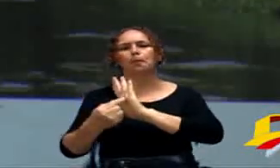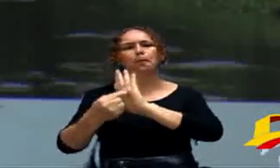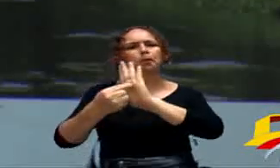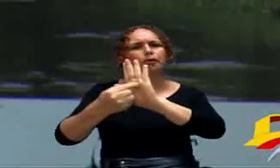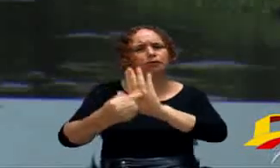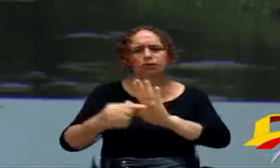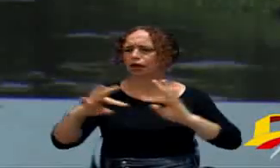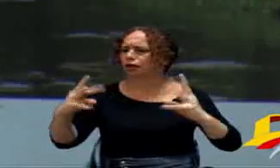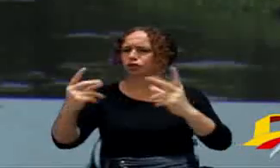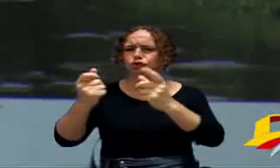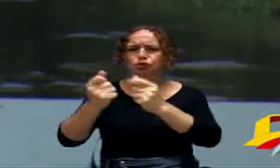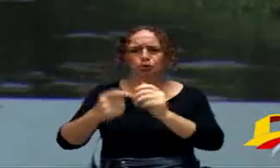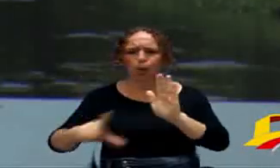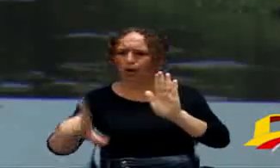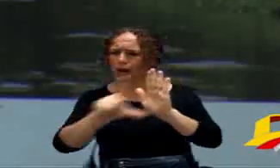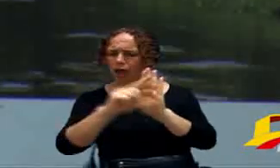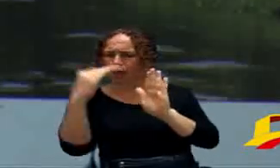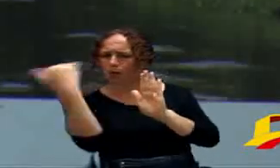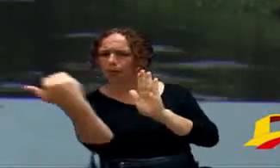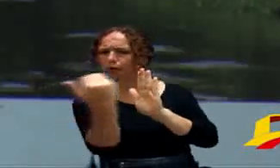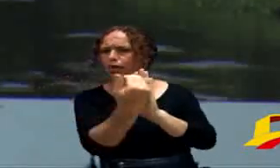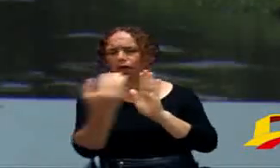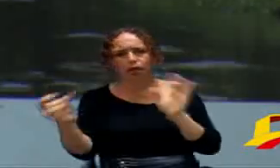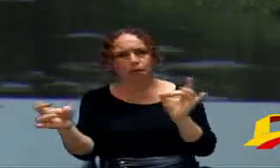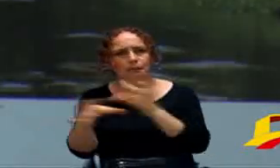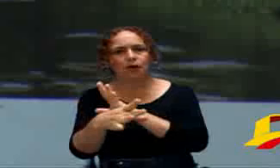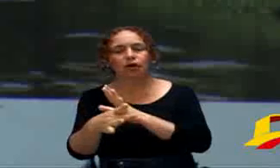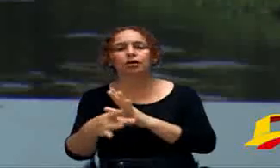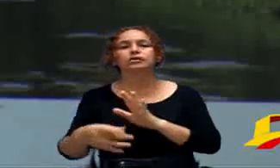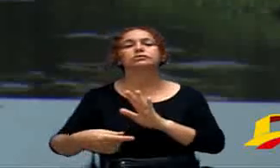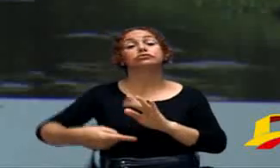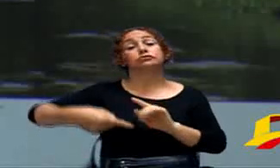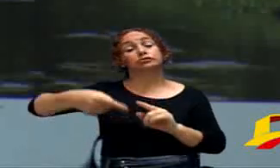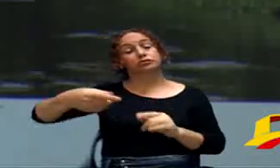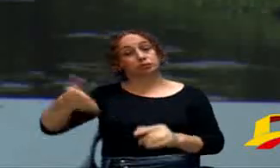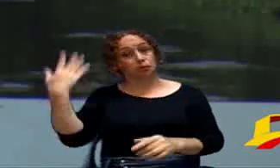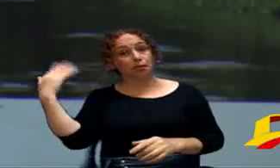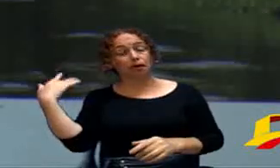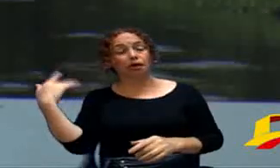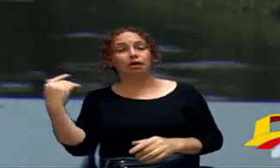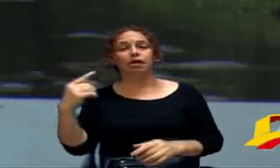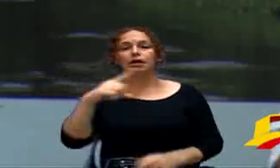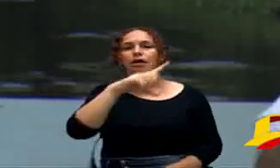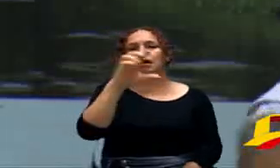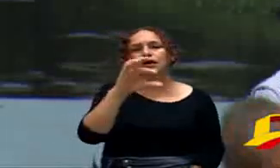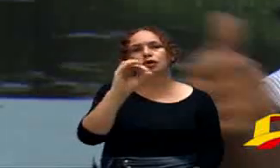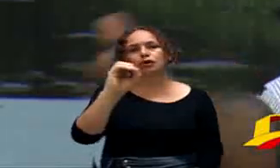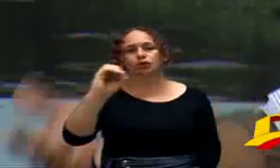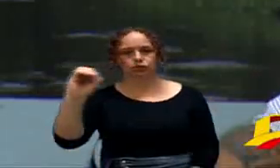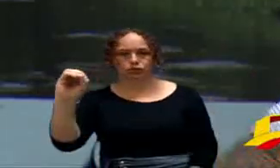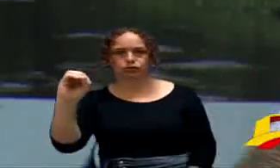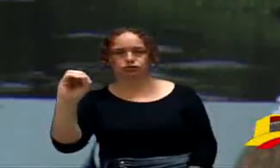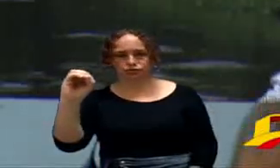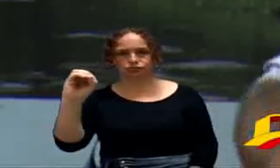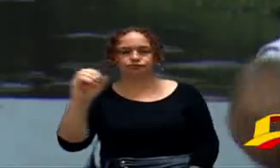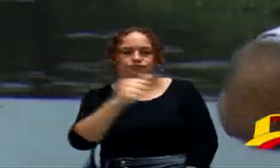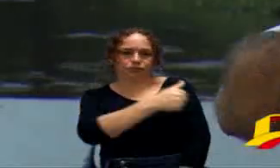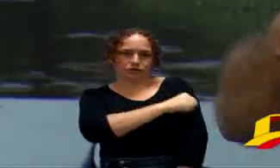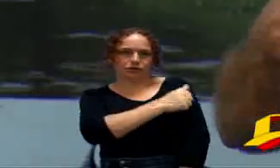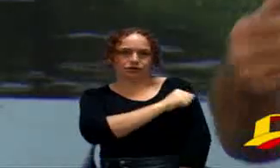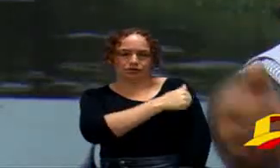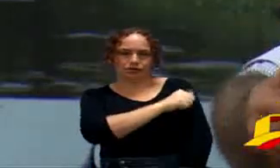no que dispõe a nossa lei municipal era, à época, o Rio Zoo. Tá? Então, não houve favorecimento de